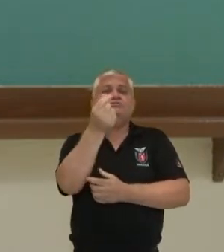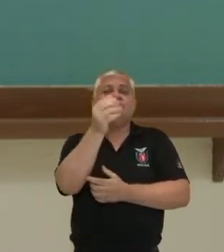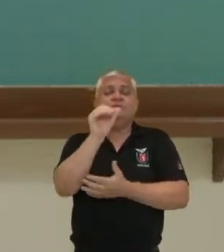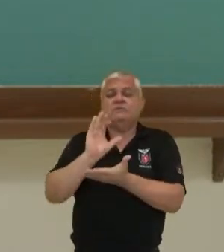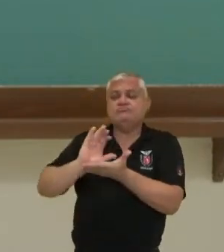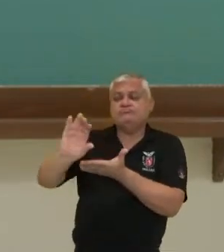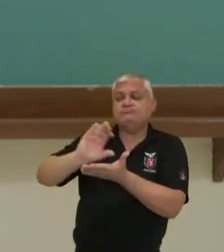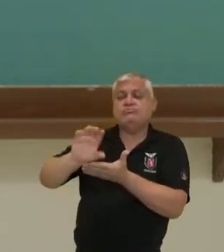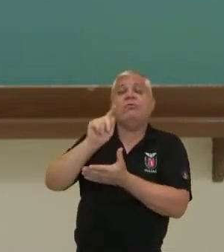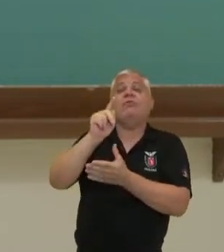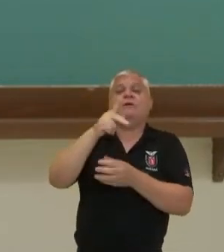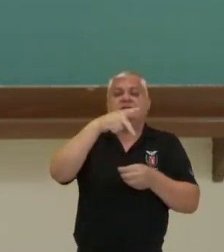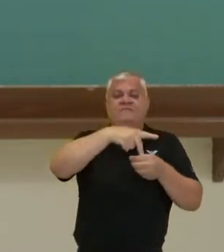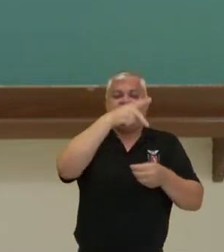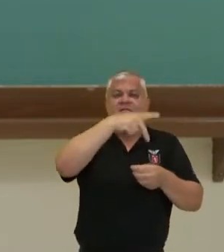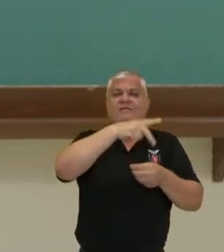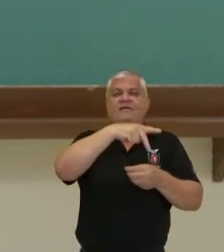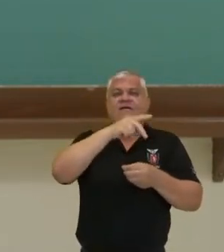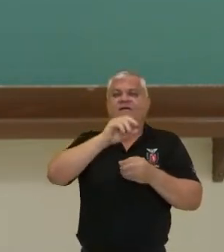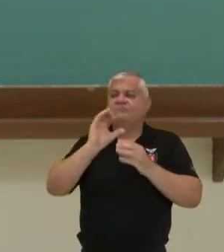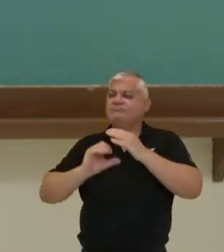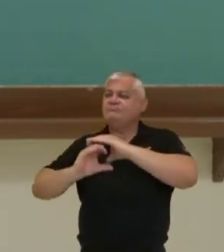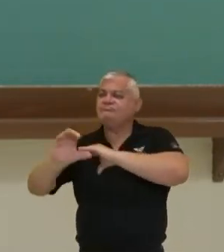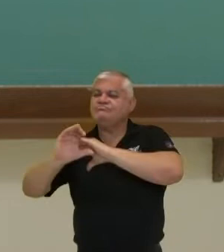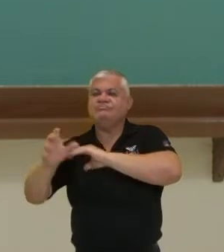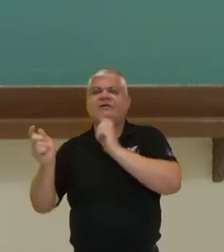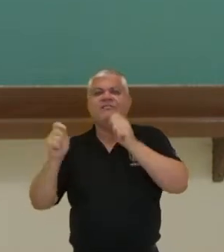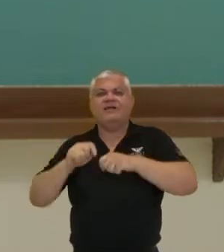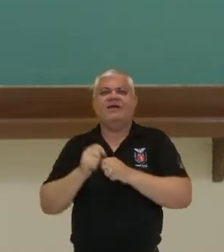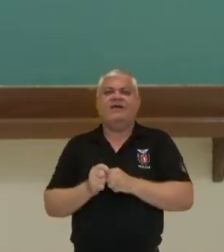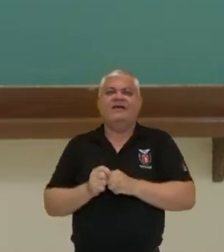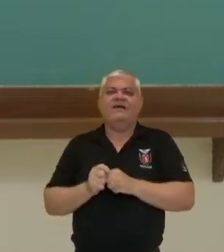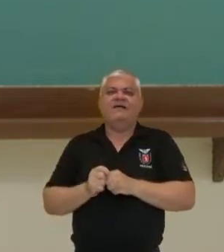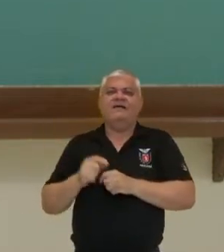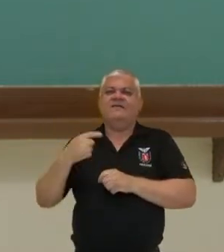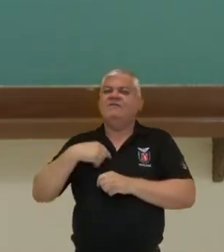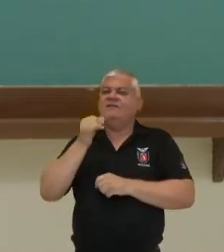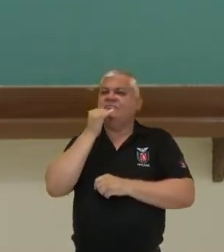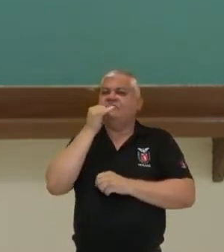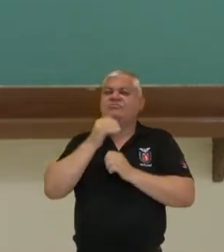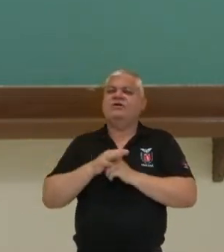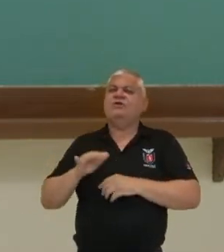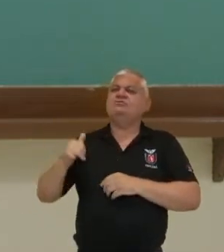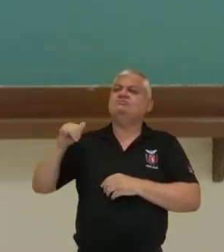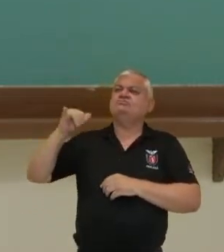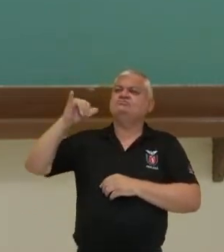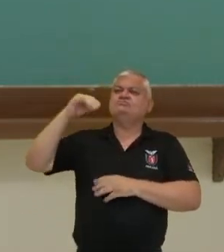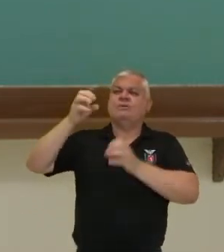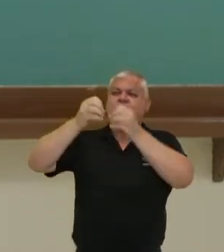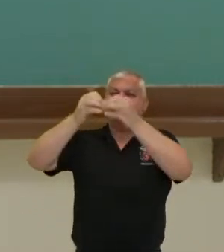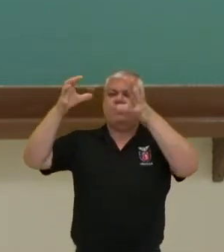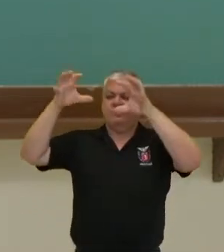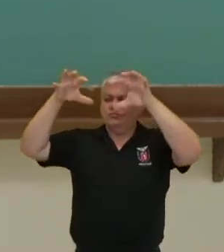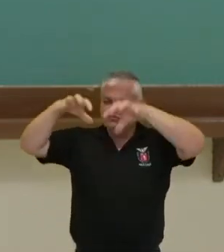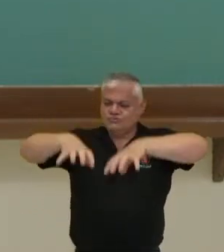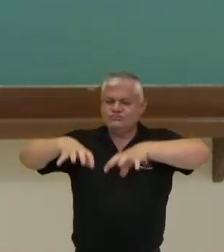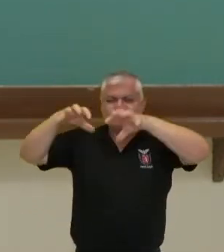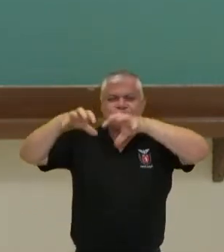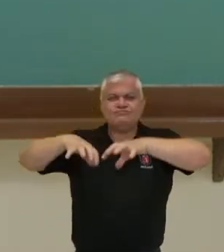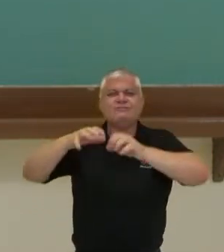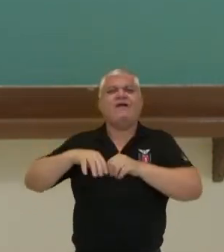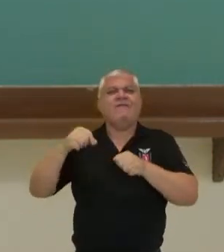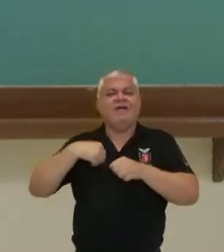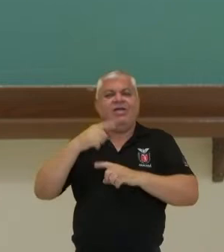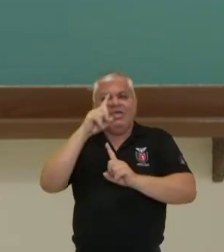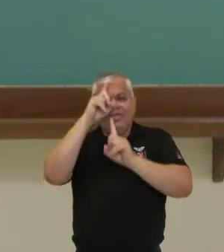eles conseguem fazer nuvens artificiais né eles têm produzido nuvens artificiais para tentar amenizar a situação no clima que